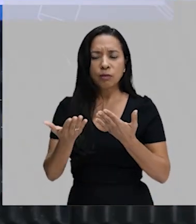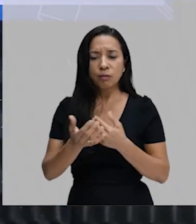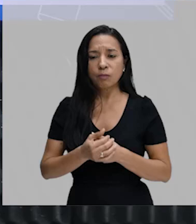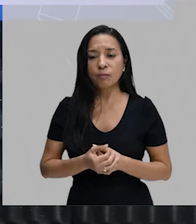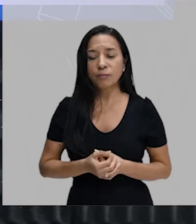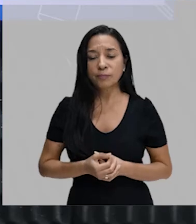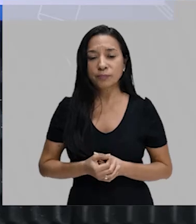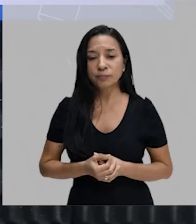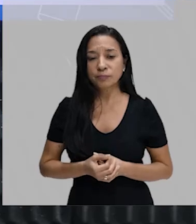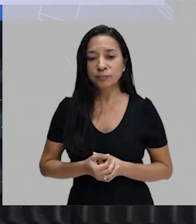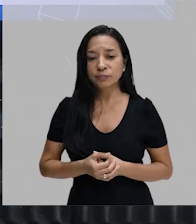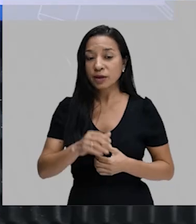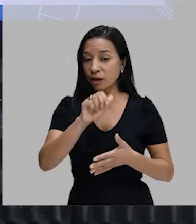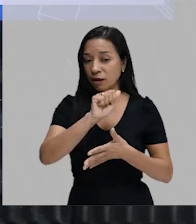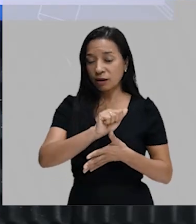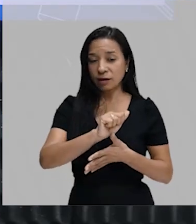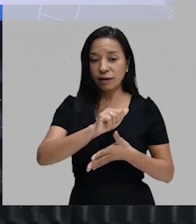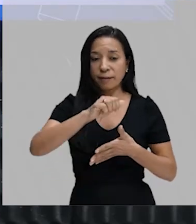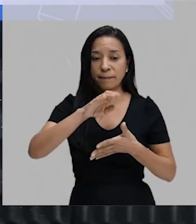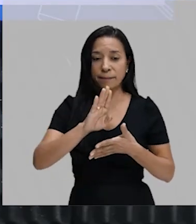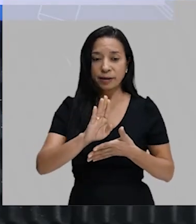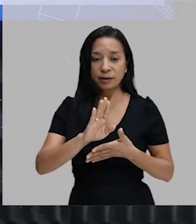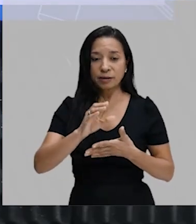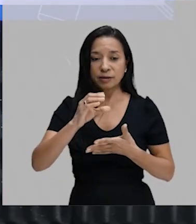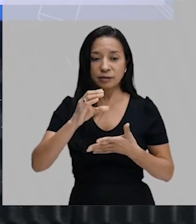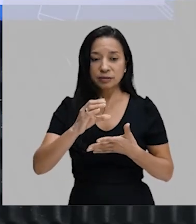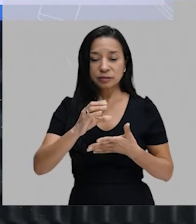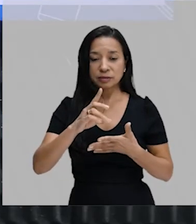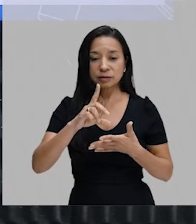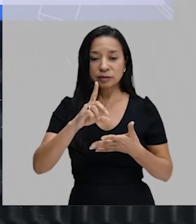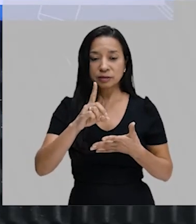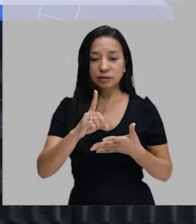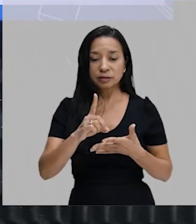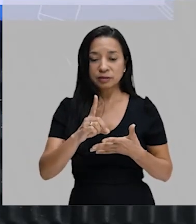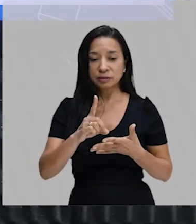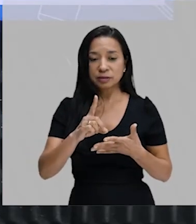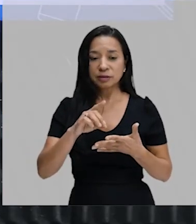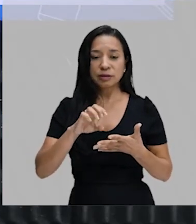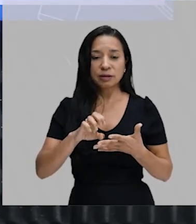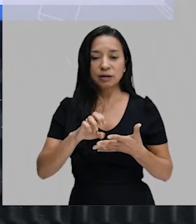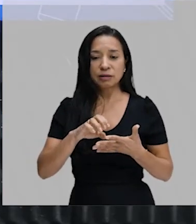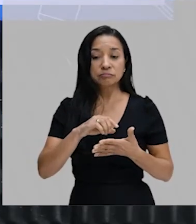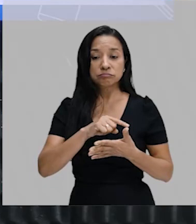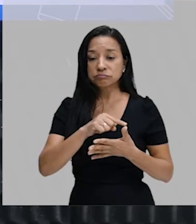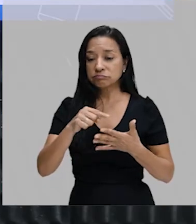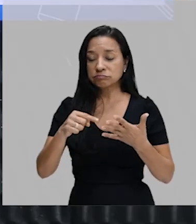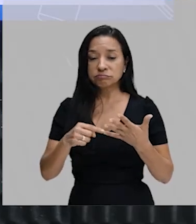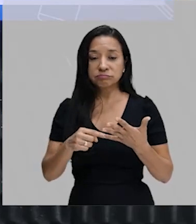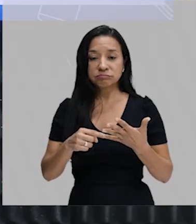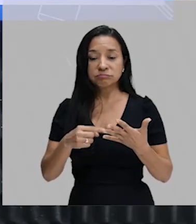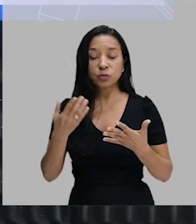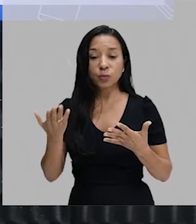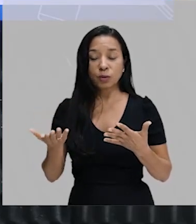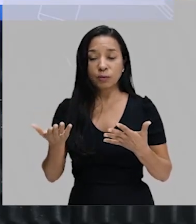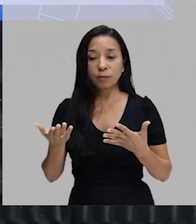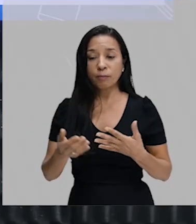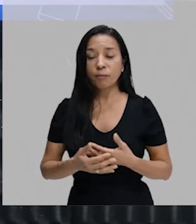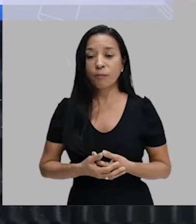qual ficaria. Será podais, podieses, podierais, podeis,